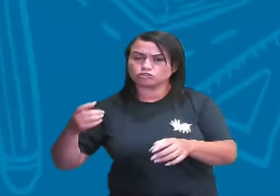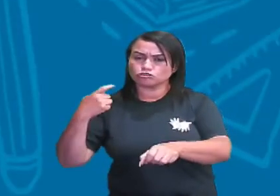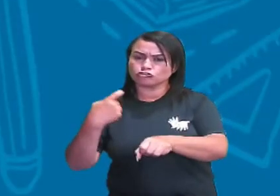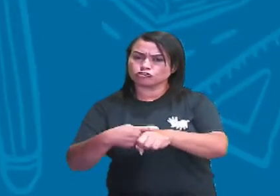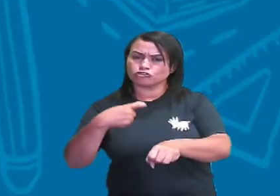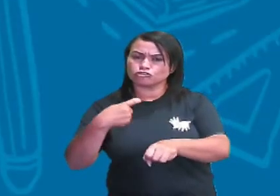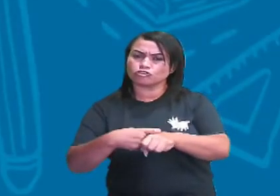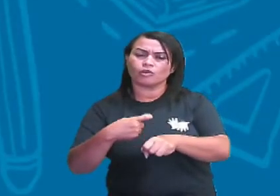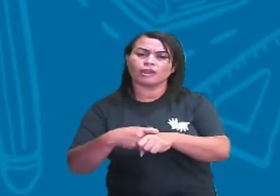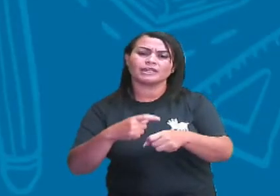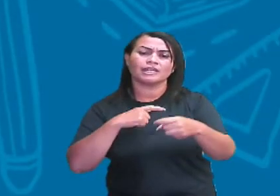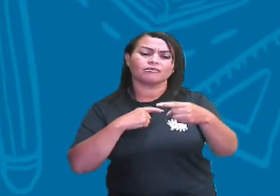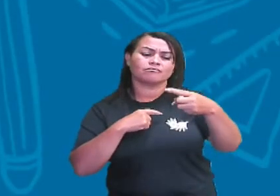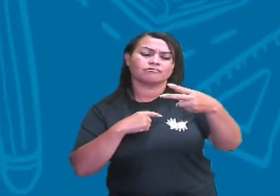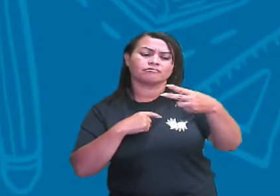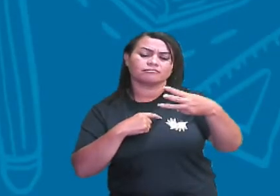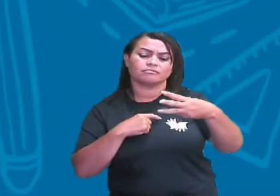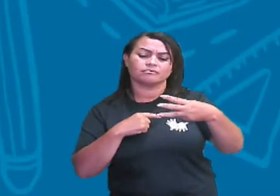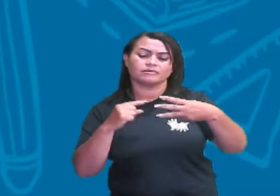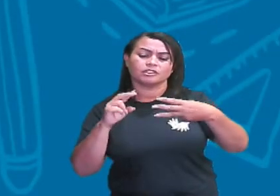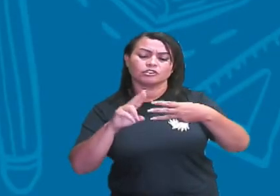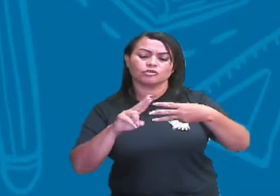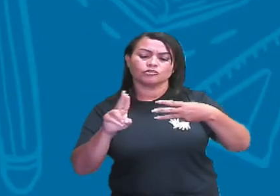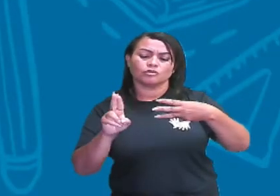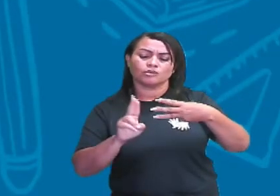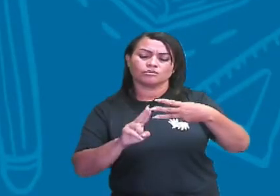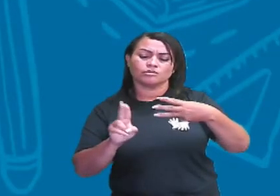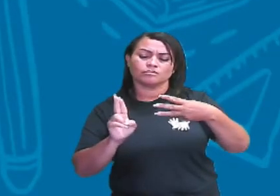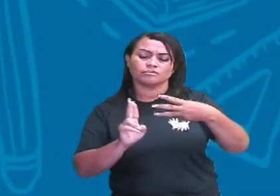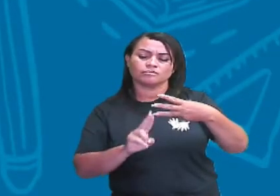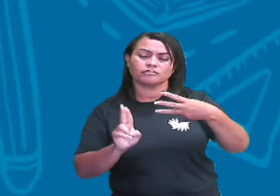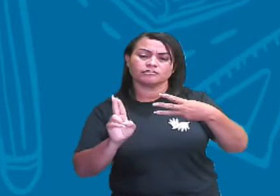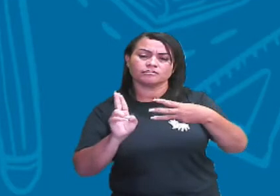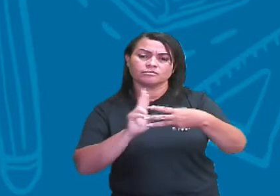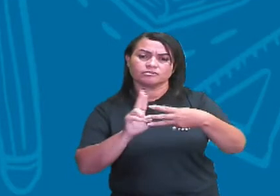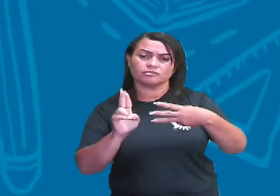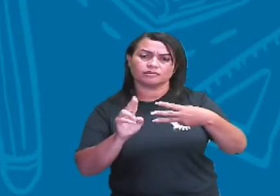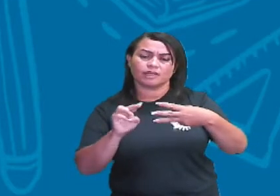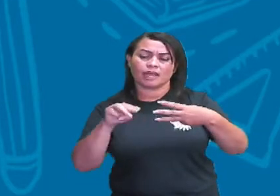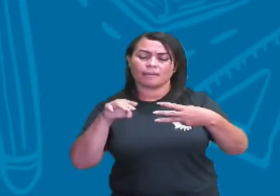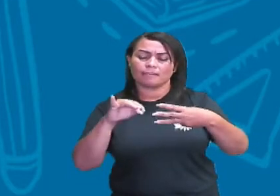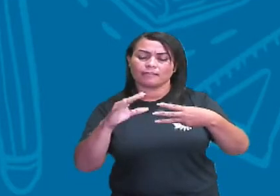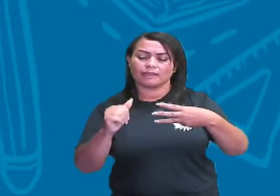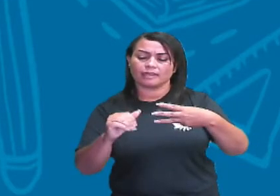3 tipos de minerais: o quartzo, o feldspato e a mica.